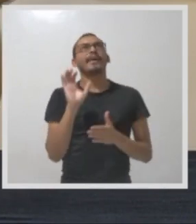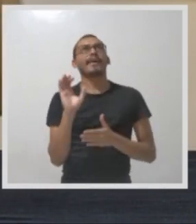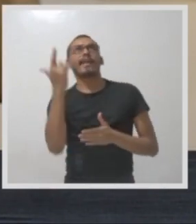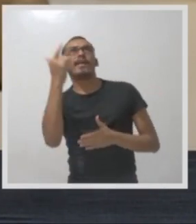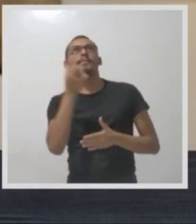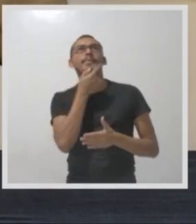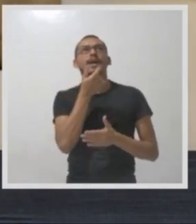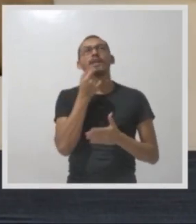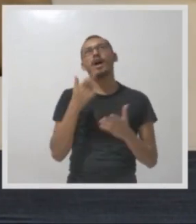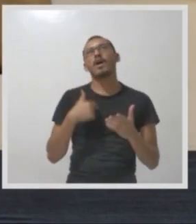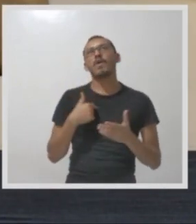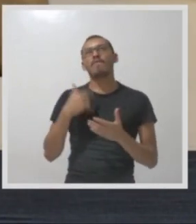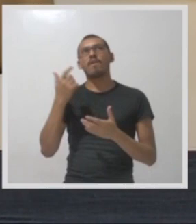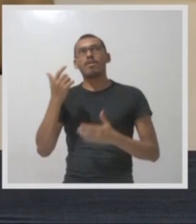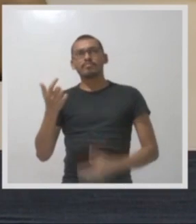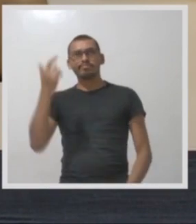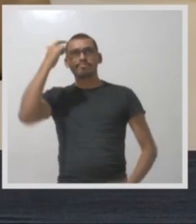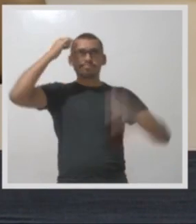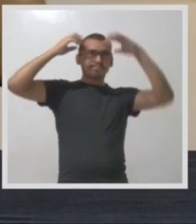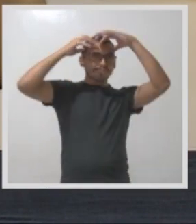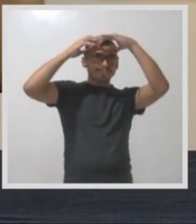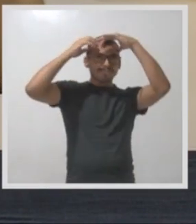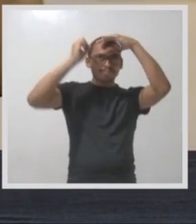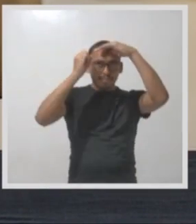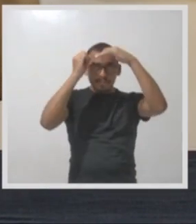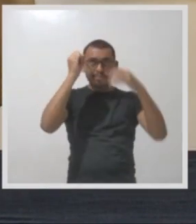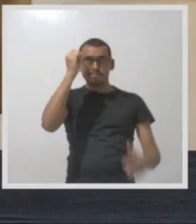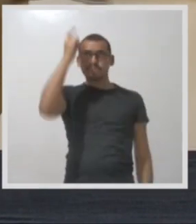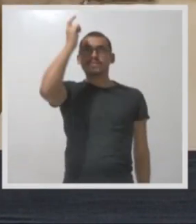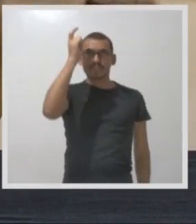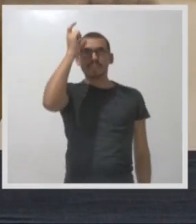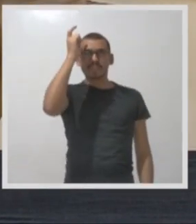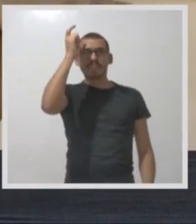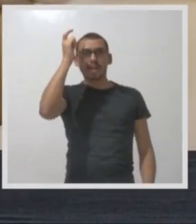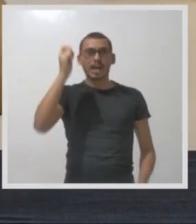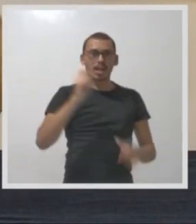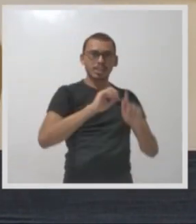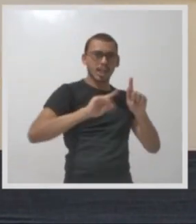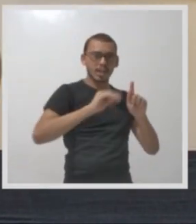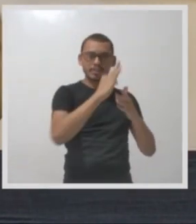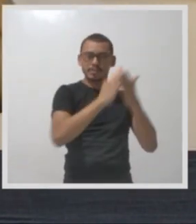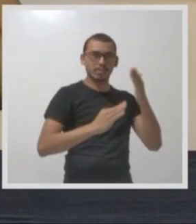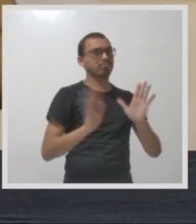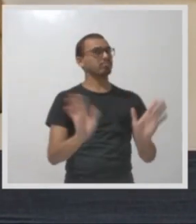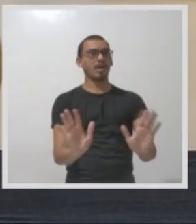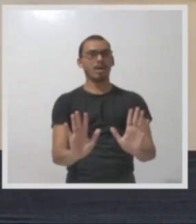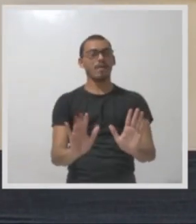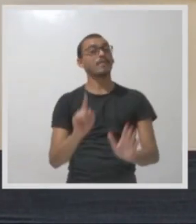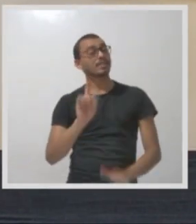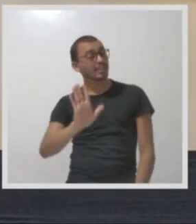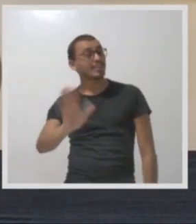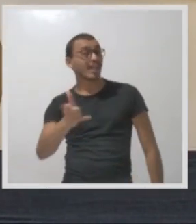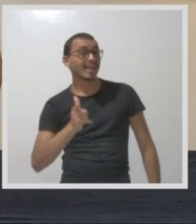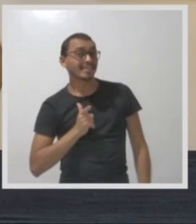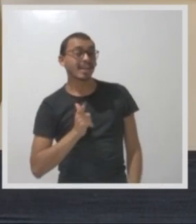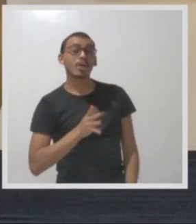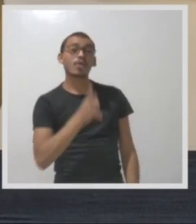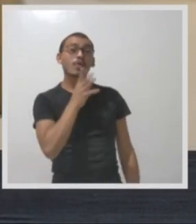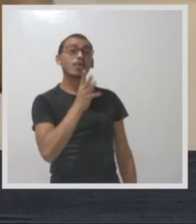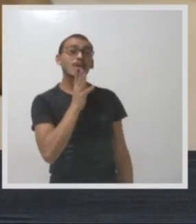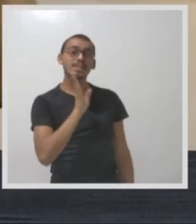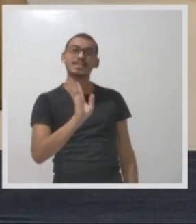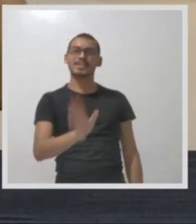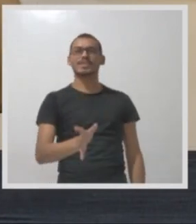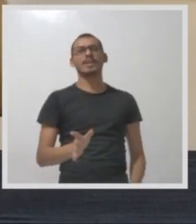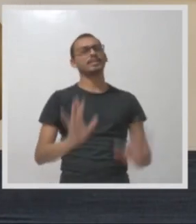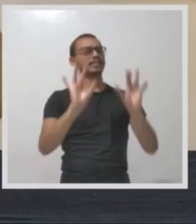pensar, vou ativar agora o meu modo gênero textual. Claro que não. Mas você já vai conhecer esse detalhe, que é